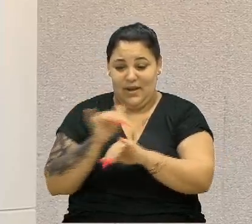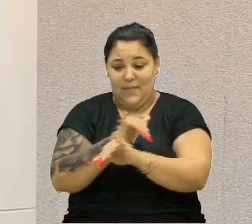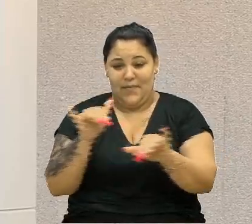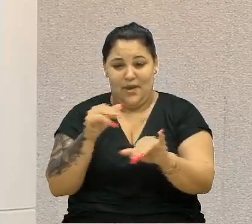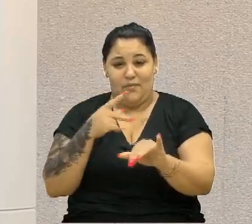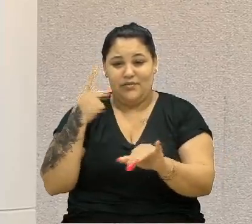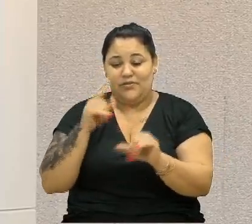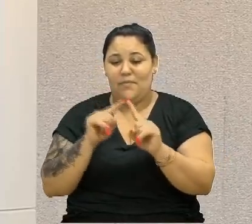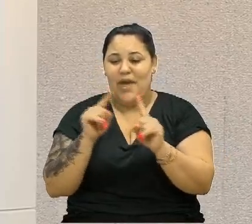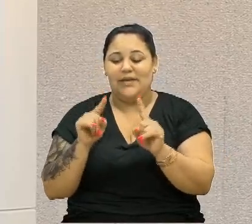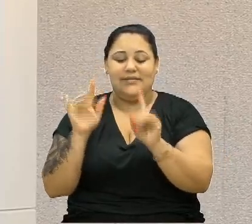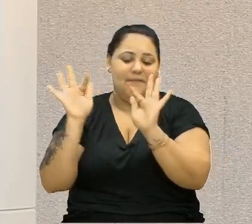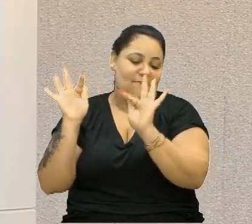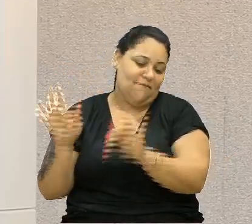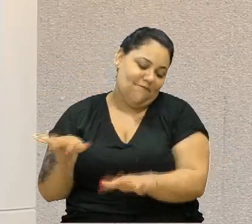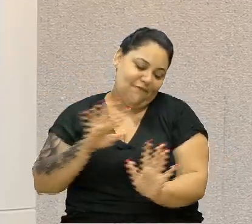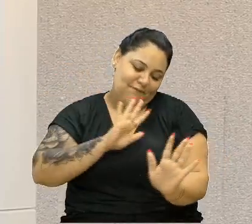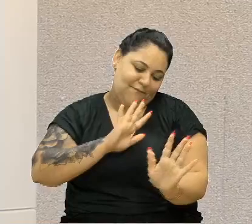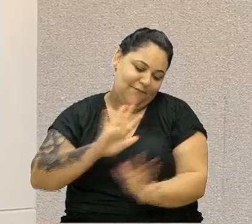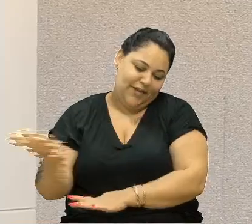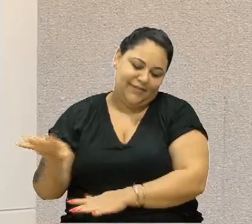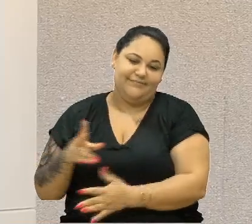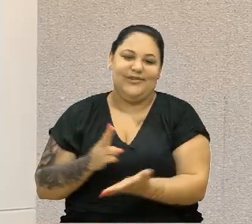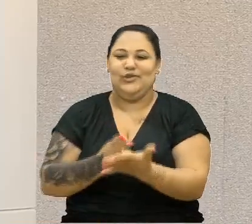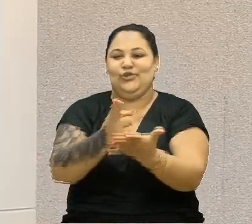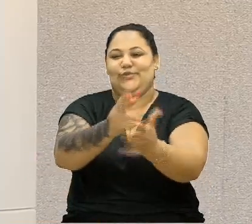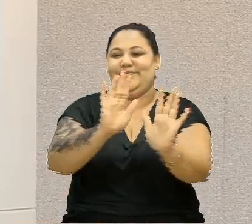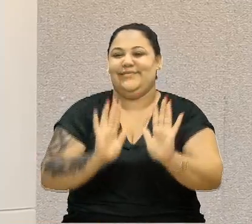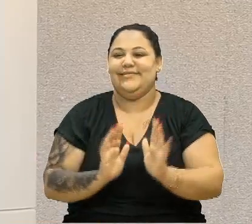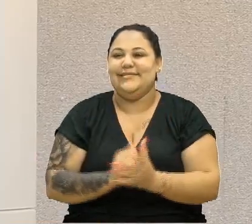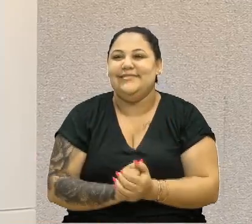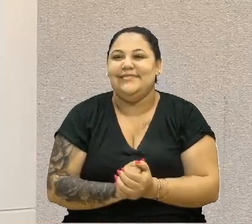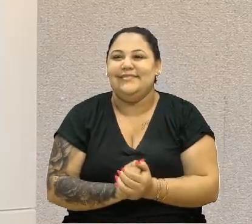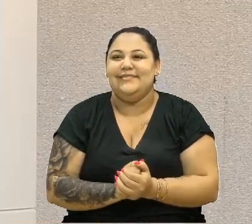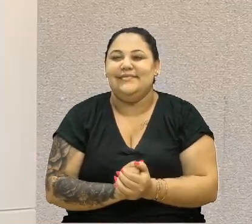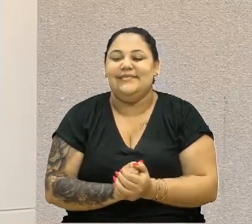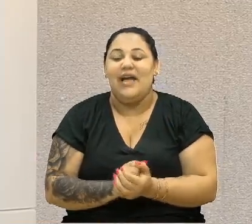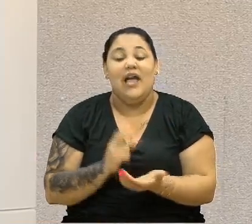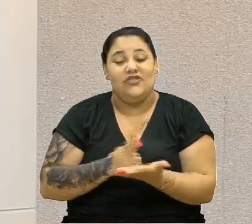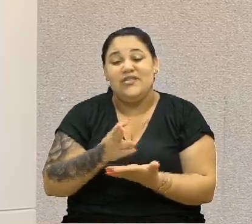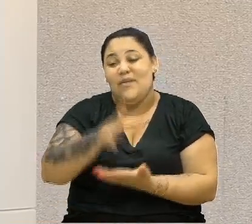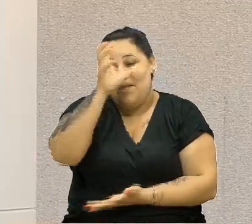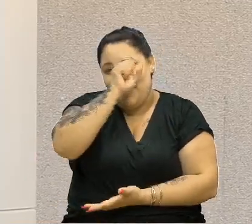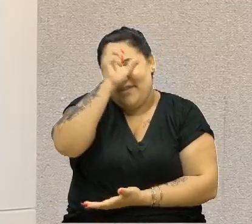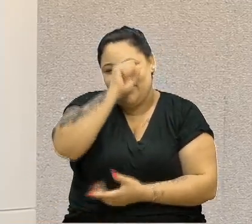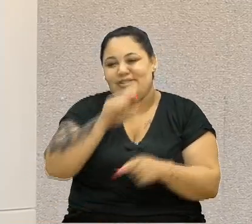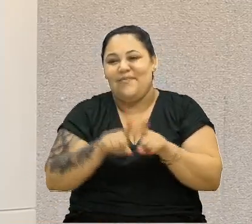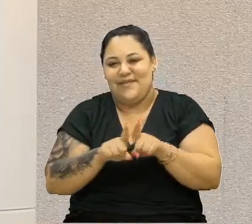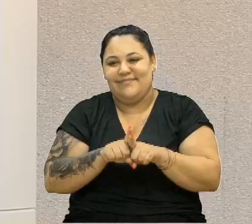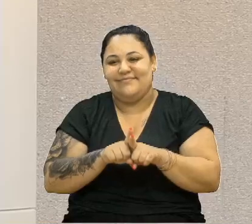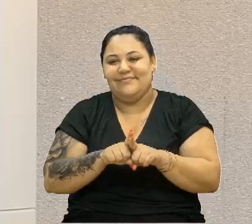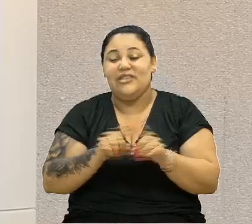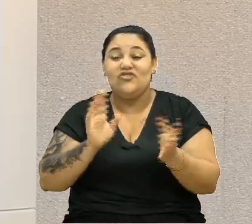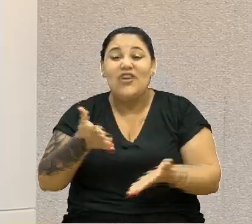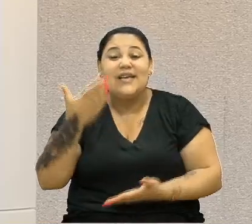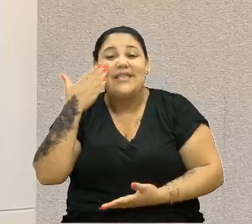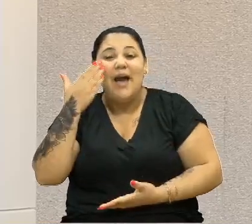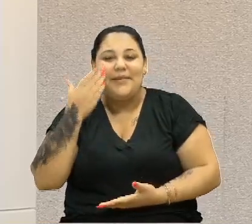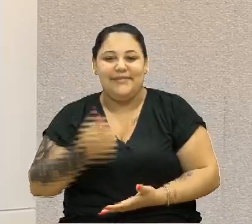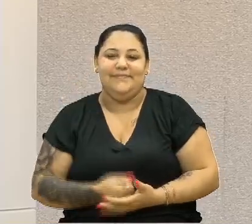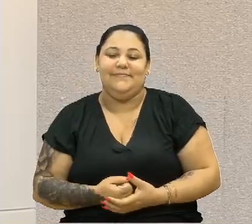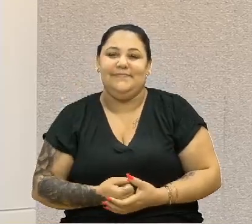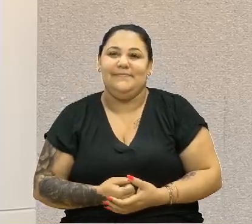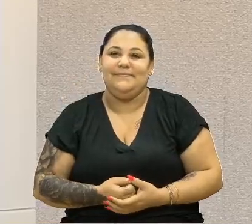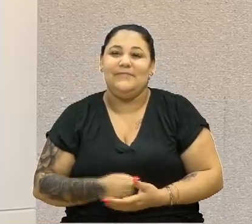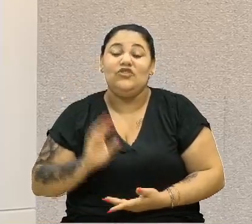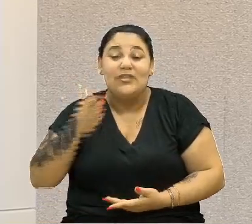passou, segue o baile, que nem diz assim, a gente leva por aprendizado. A gente sabe que